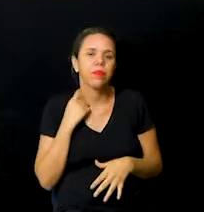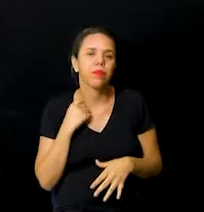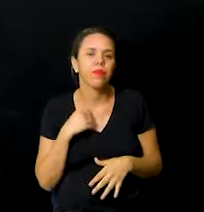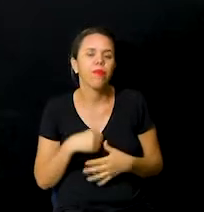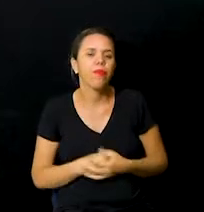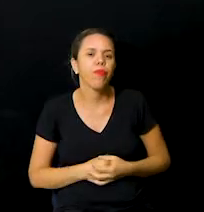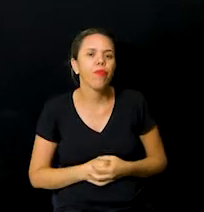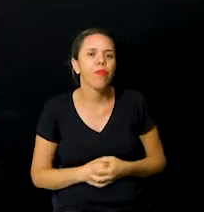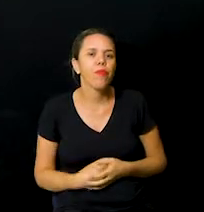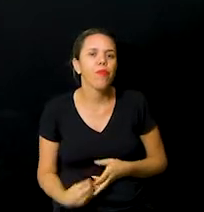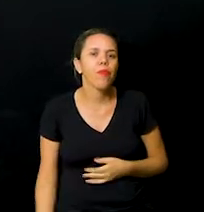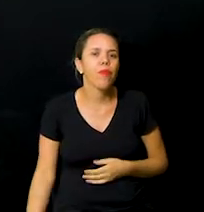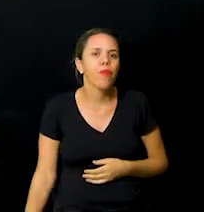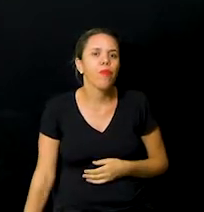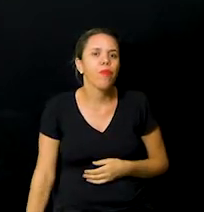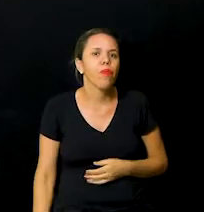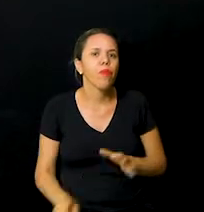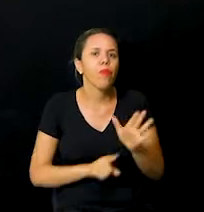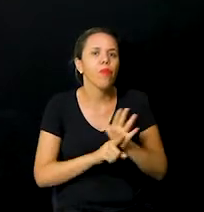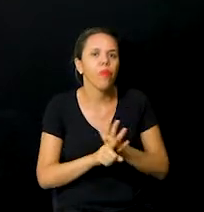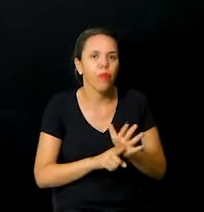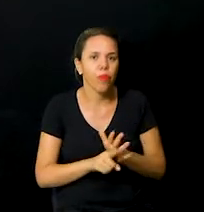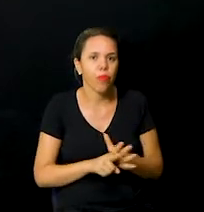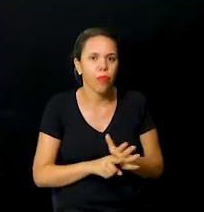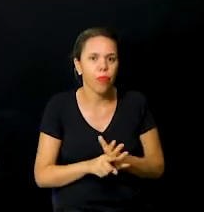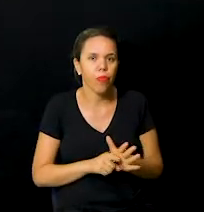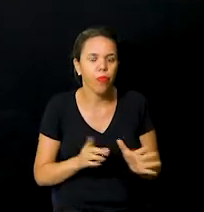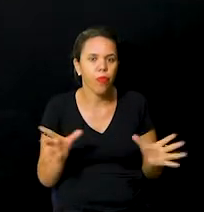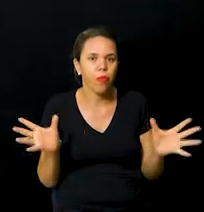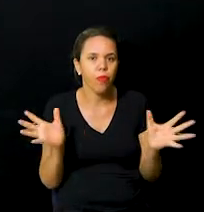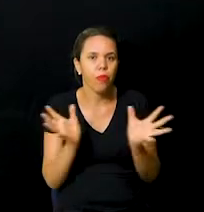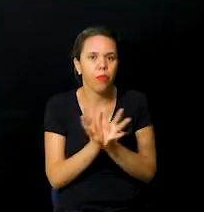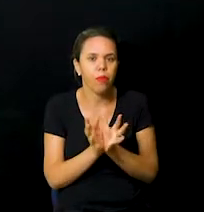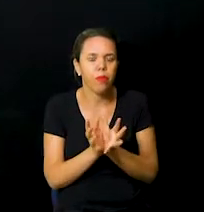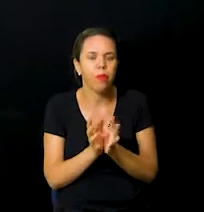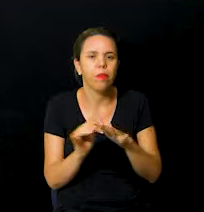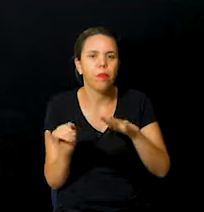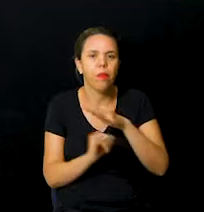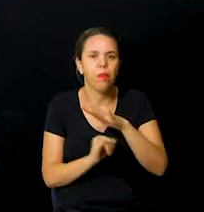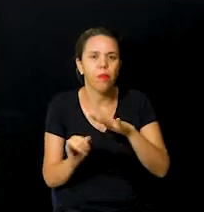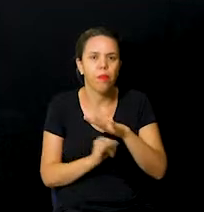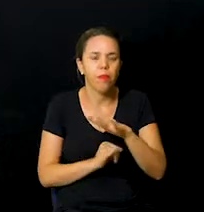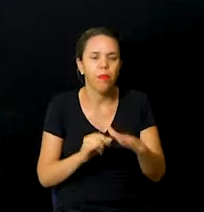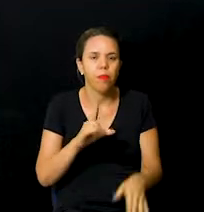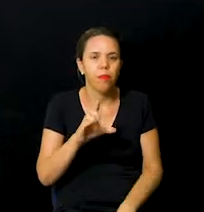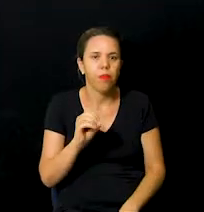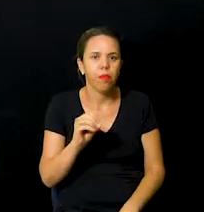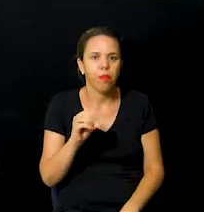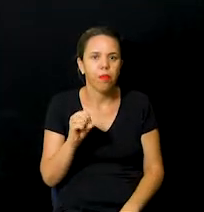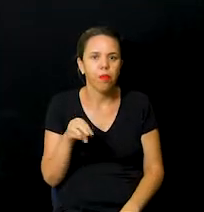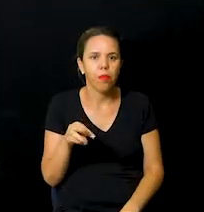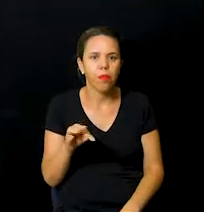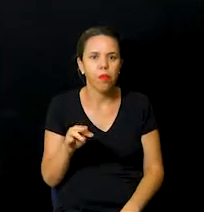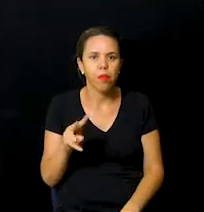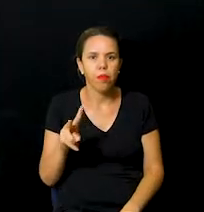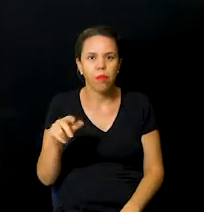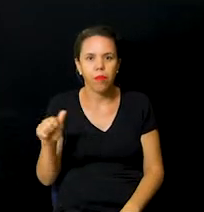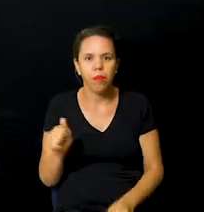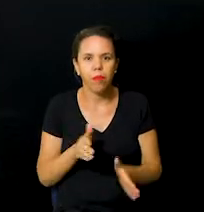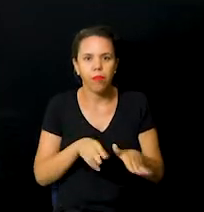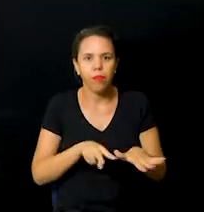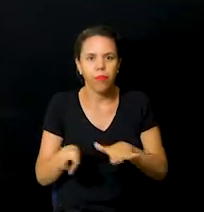homens. Por outro lado, um estudo em conjunto do Instituto Locomotiva e da Semana